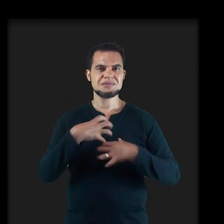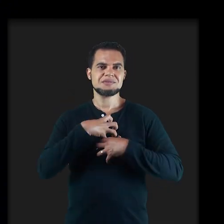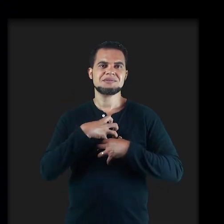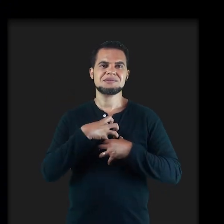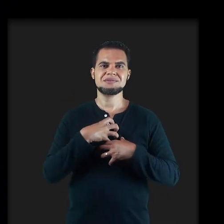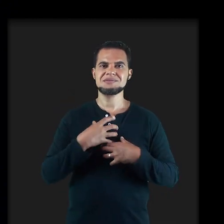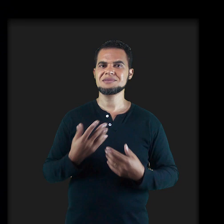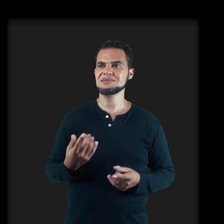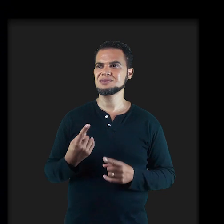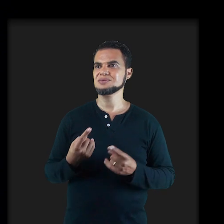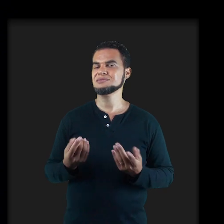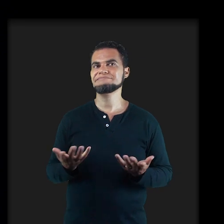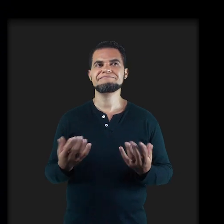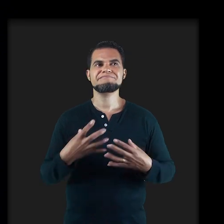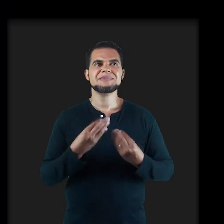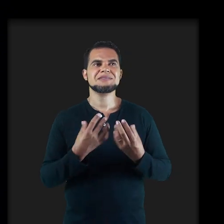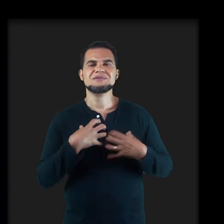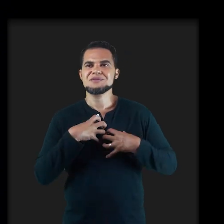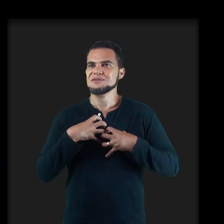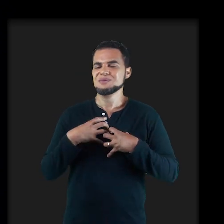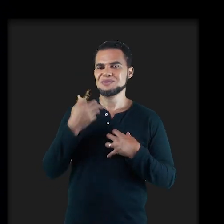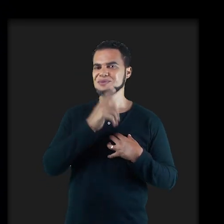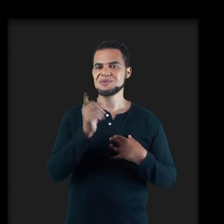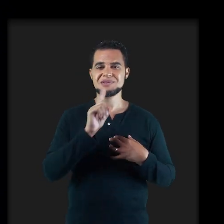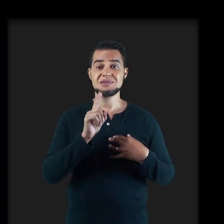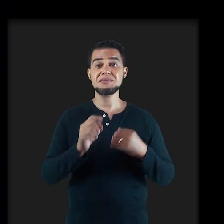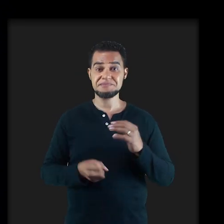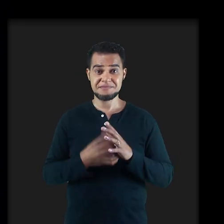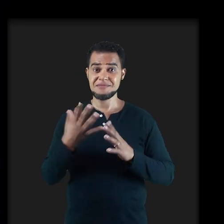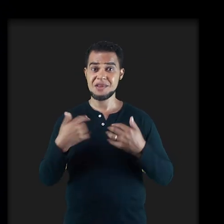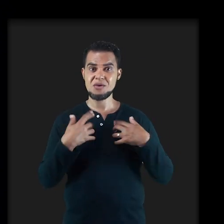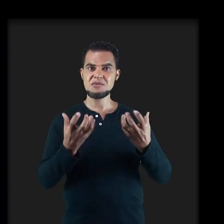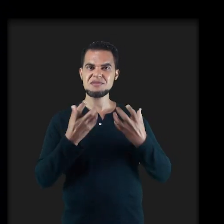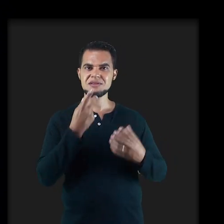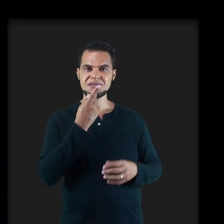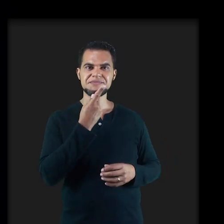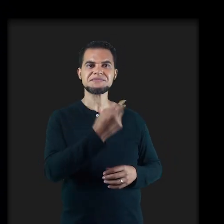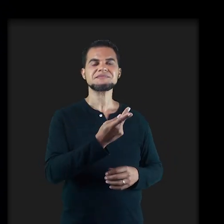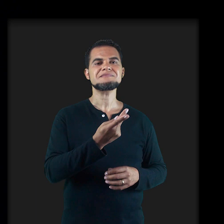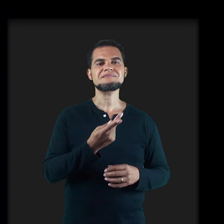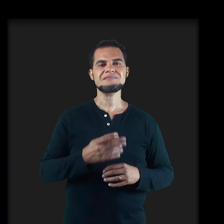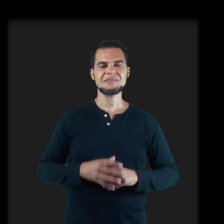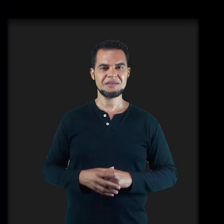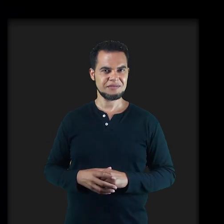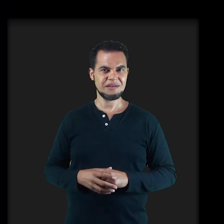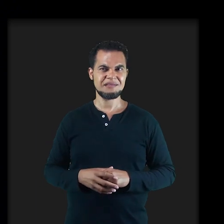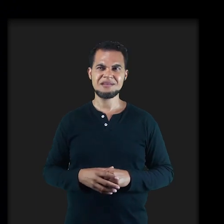sinto, de muitas formas. Muitas vezes eu quis falar que